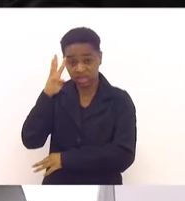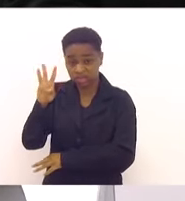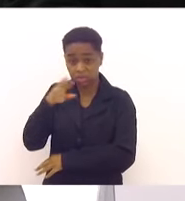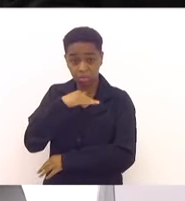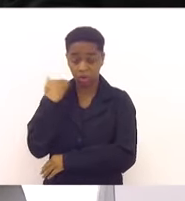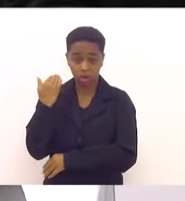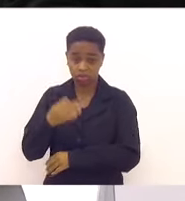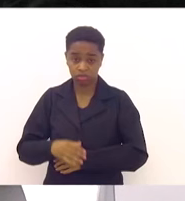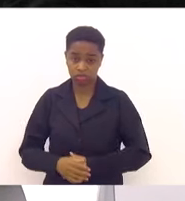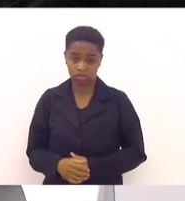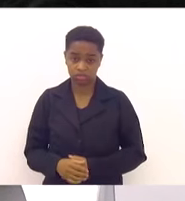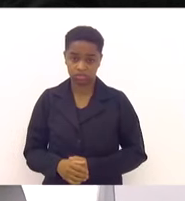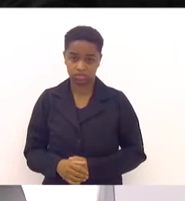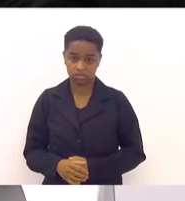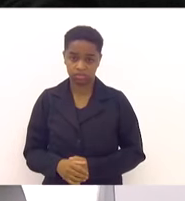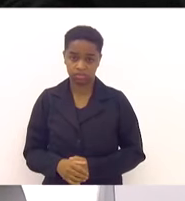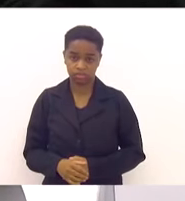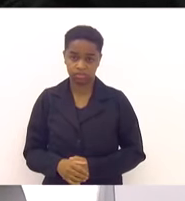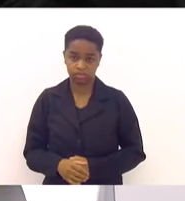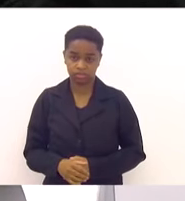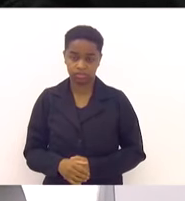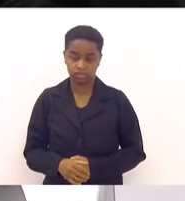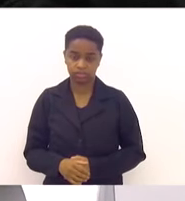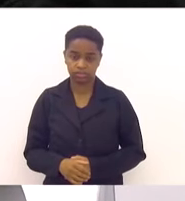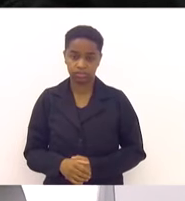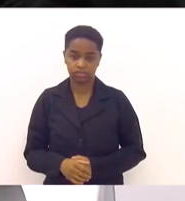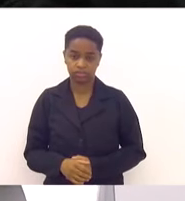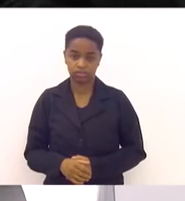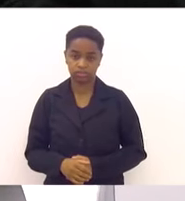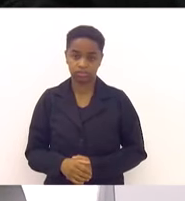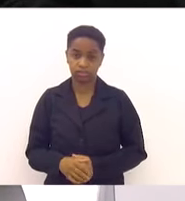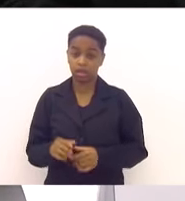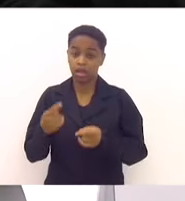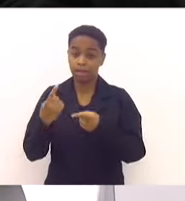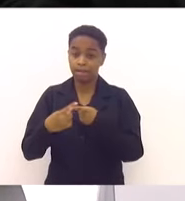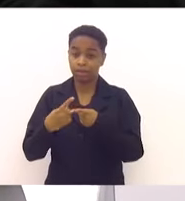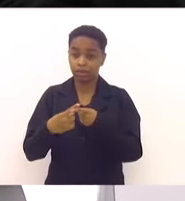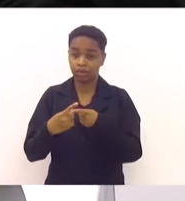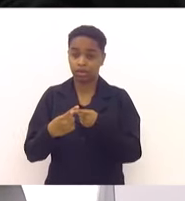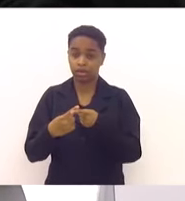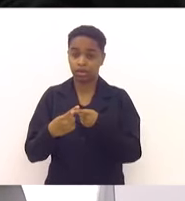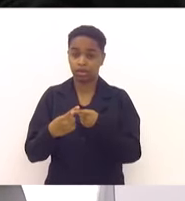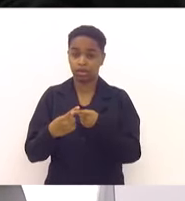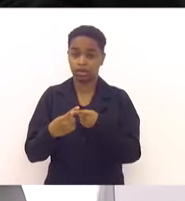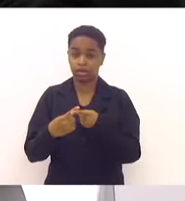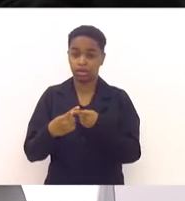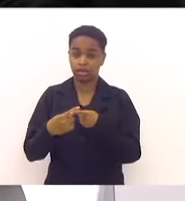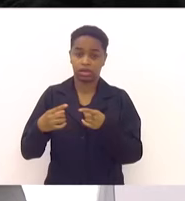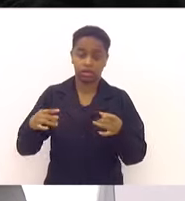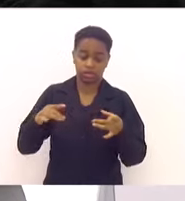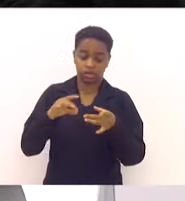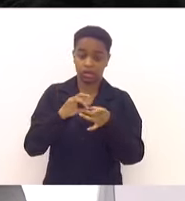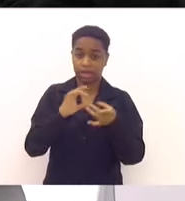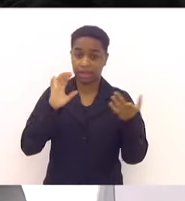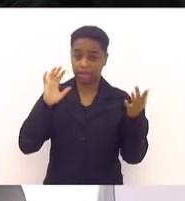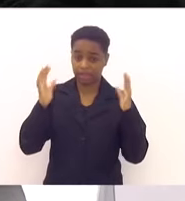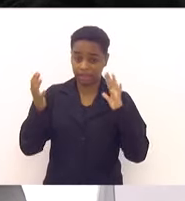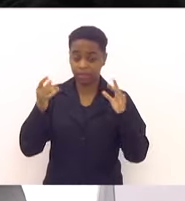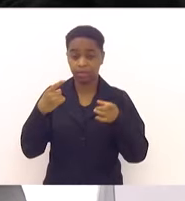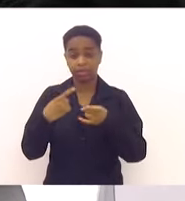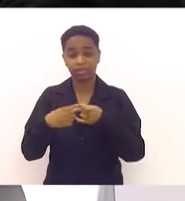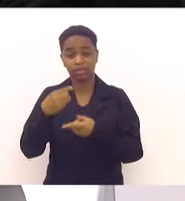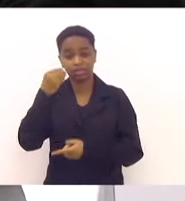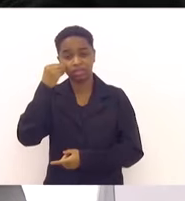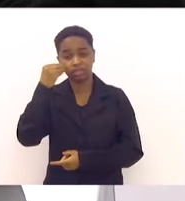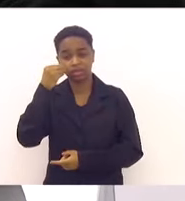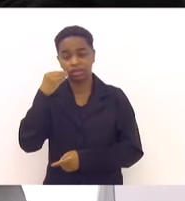morreu. O problema de aclimatizar o pássaro é por uma série de tentativas